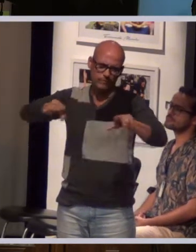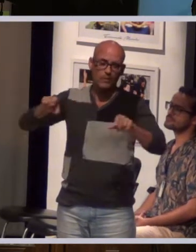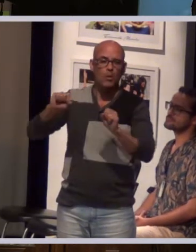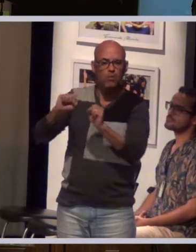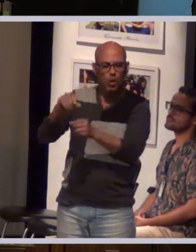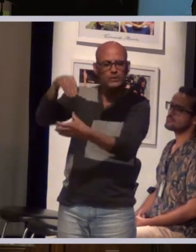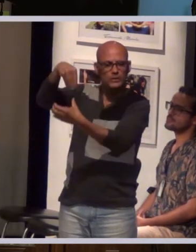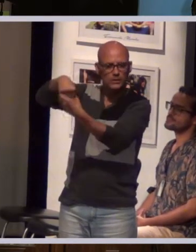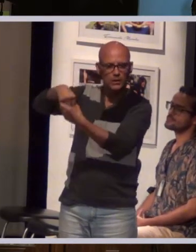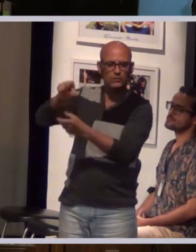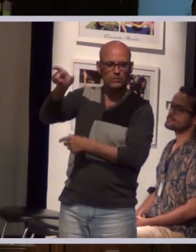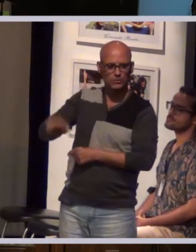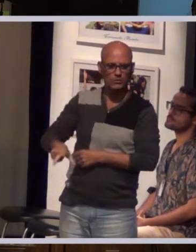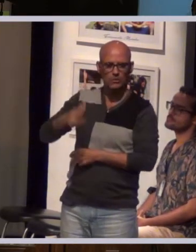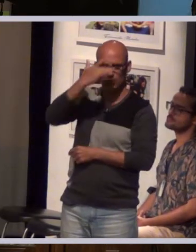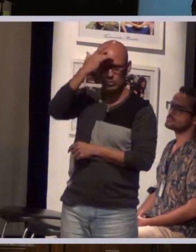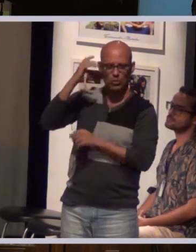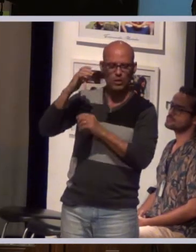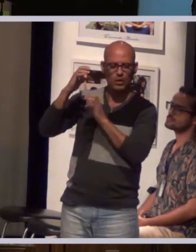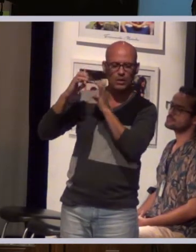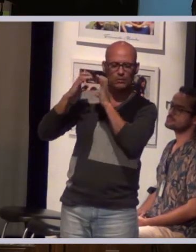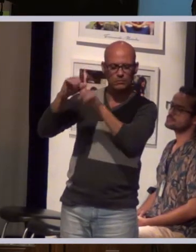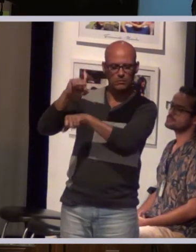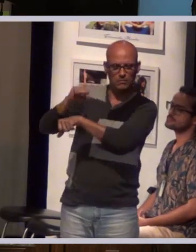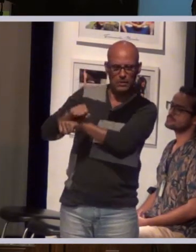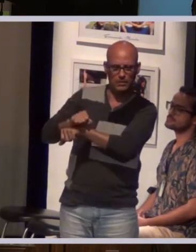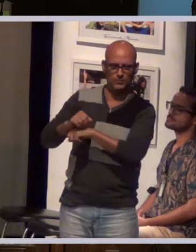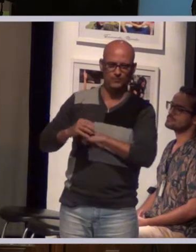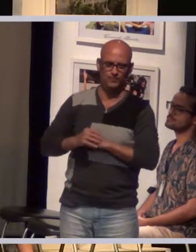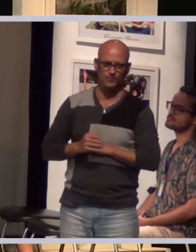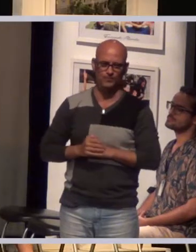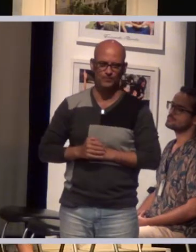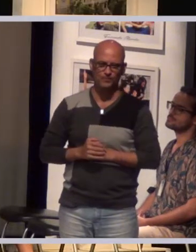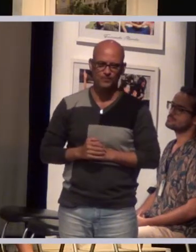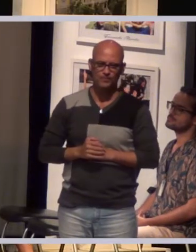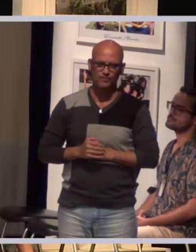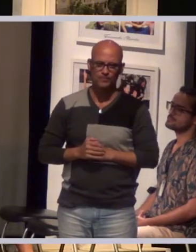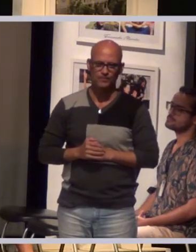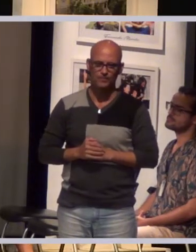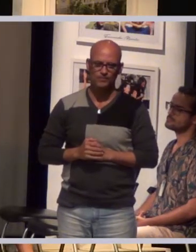podem estar presentes na paralisia cerebral.